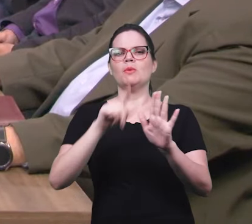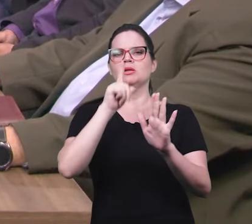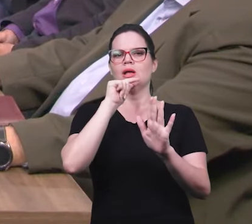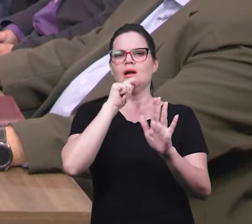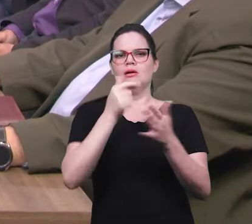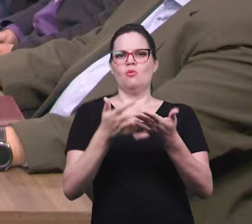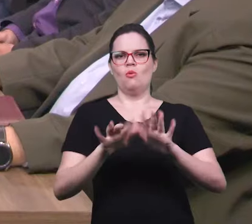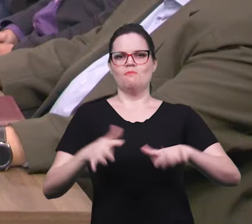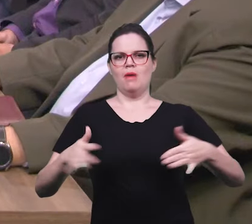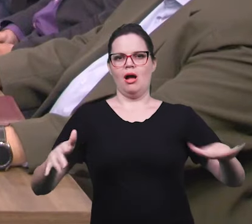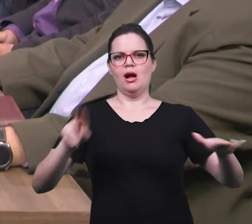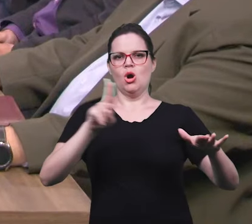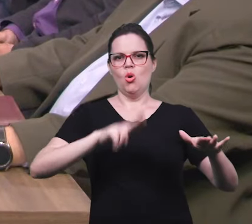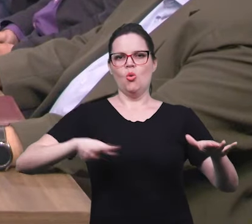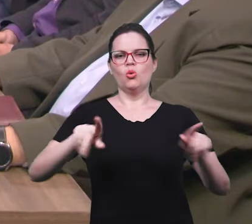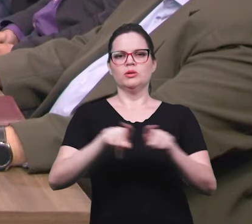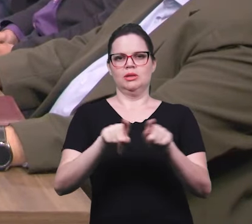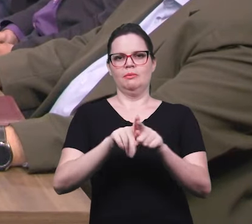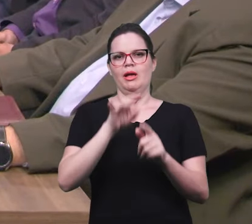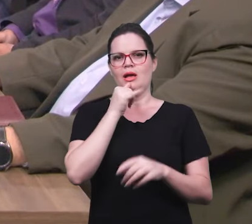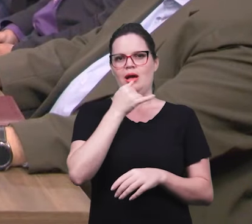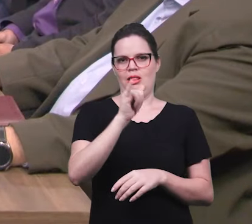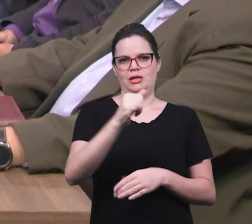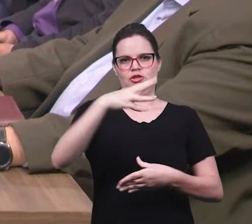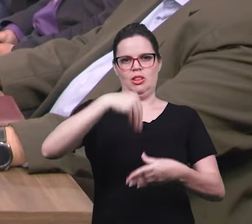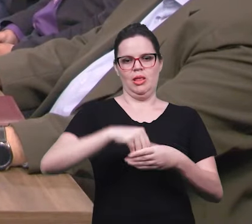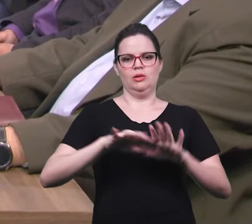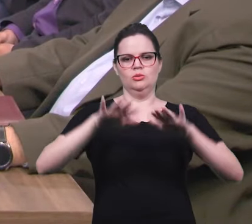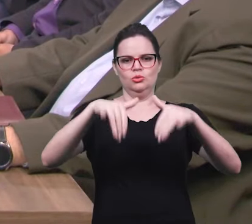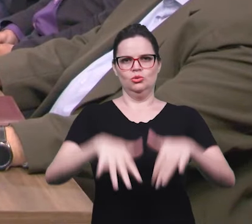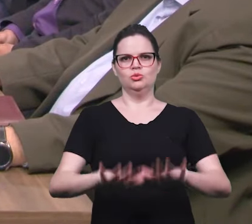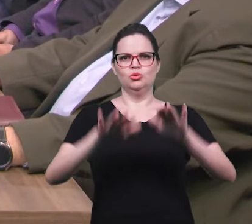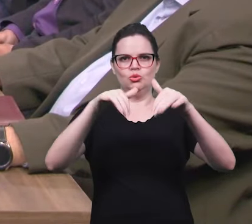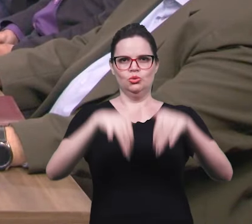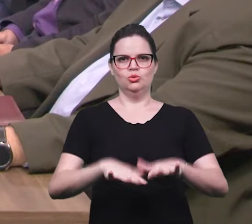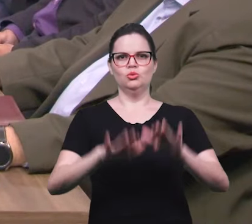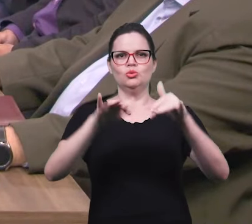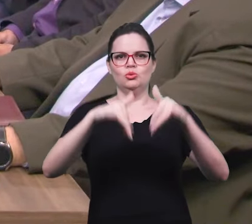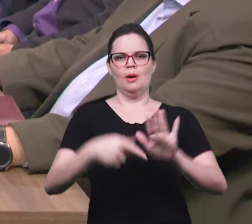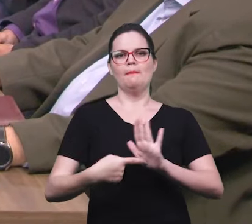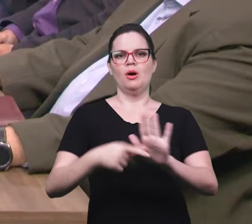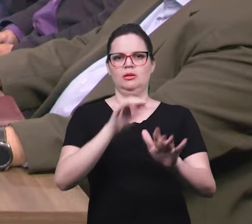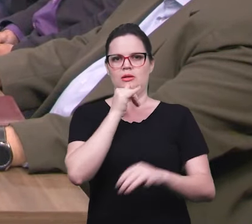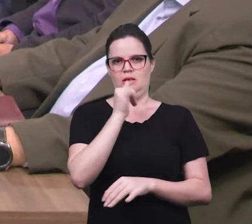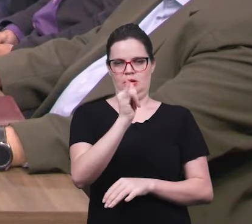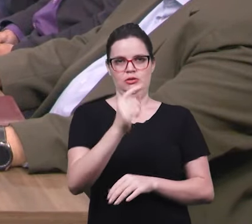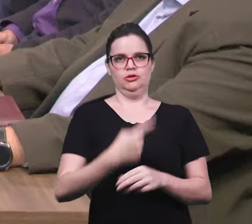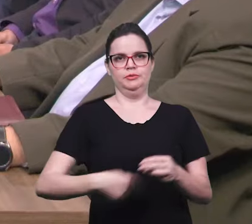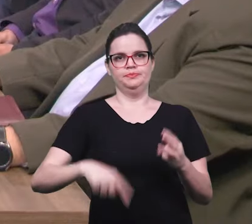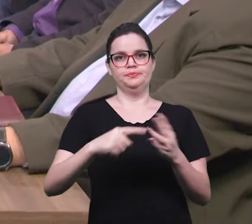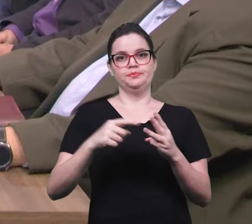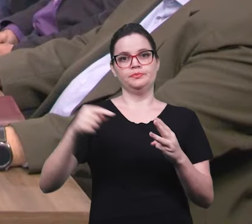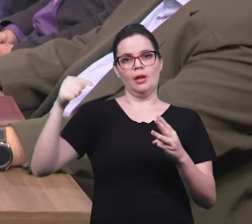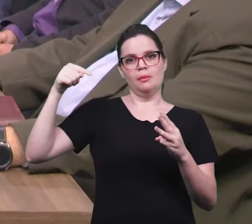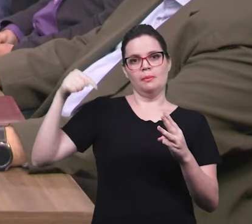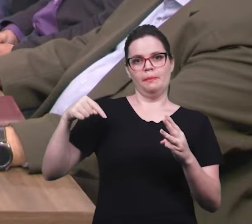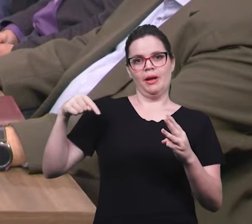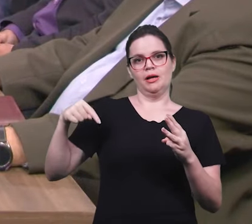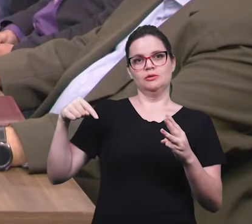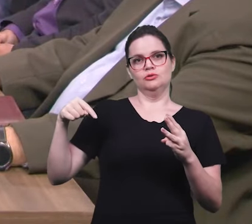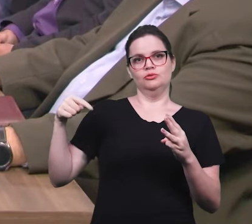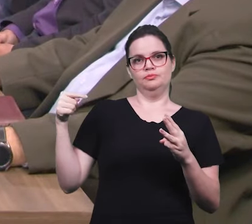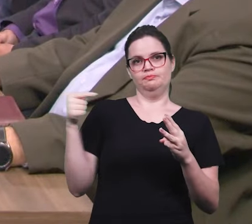geração de energia também, é uma das formas de geração de energia. Logo abaixo aqui à esquerda, energia